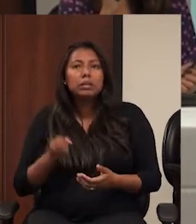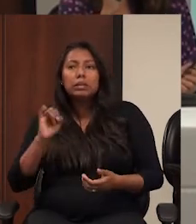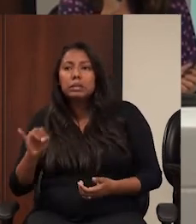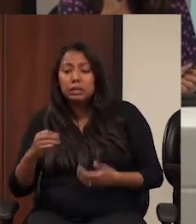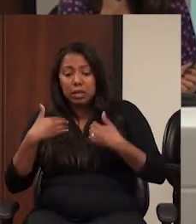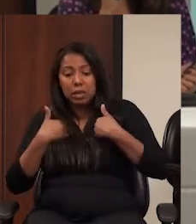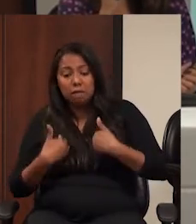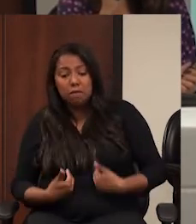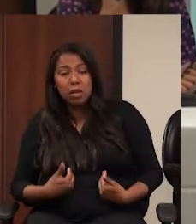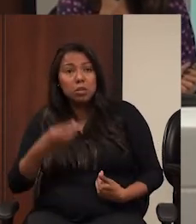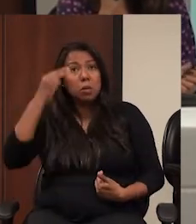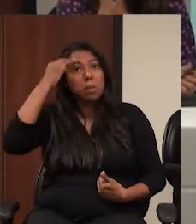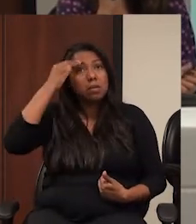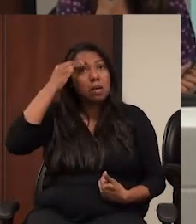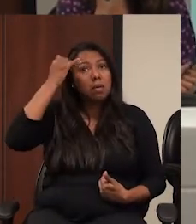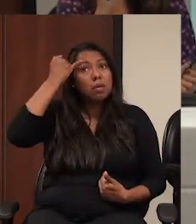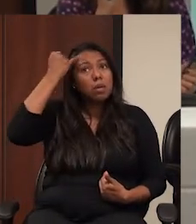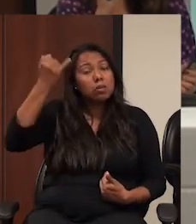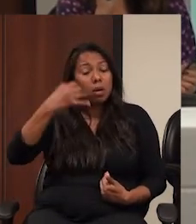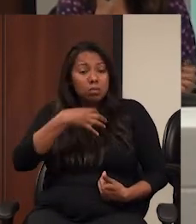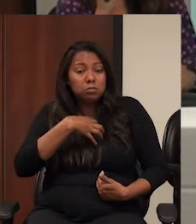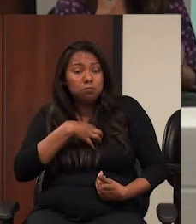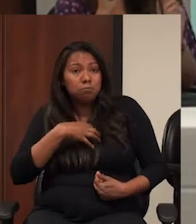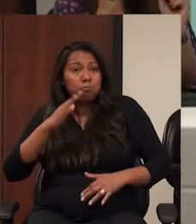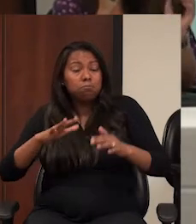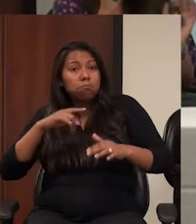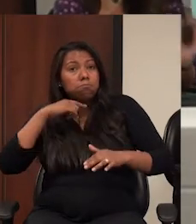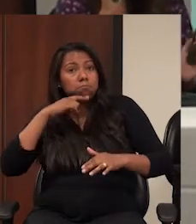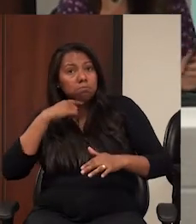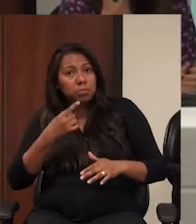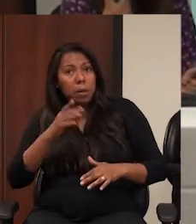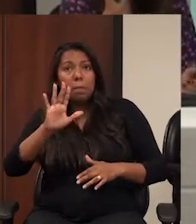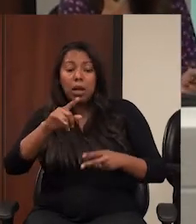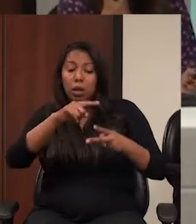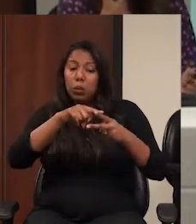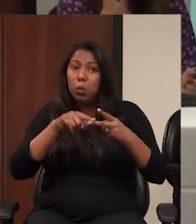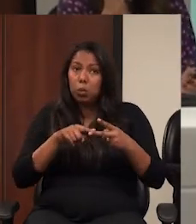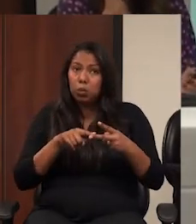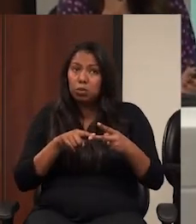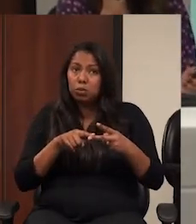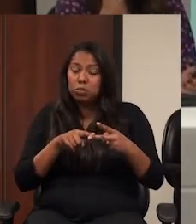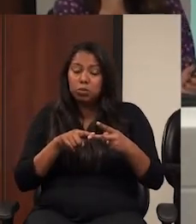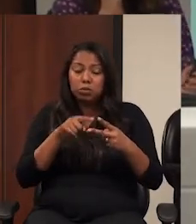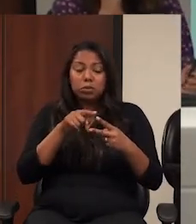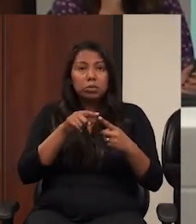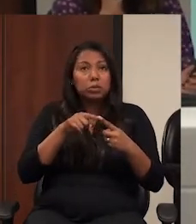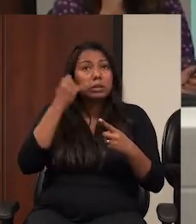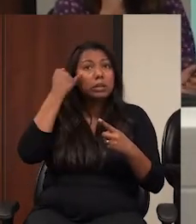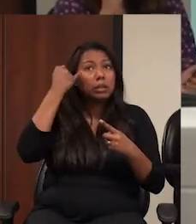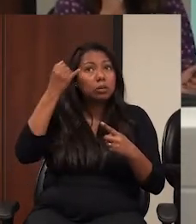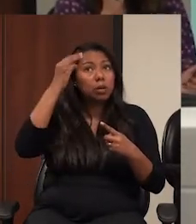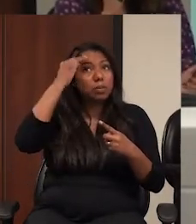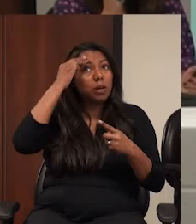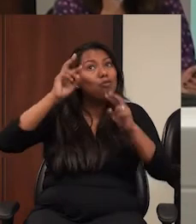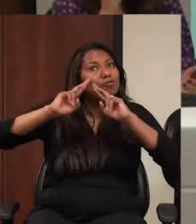mental, intelectual ou sensorial, nós estamos definindo dois tipos de impedimento. Intelectual e mental